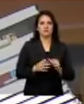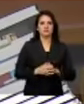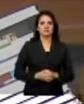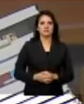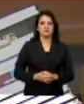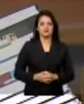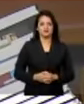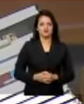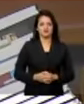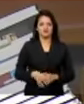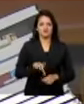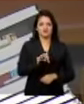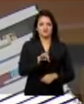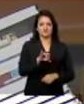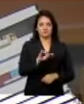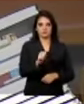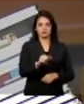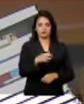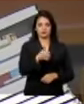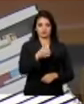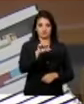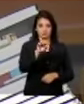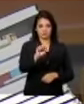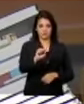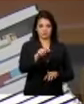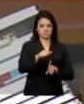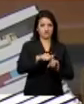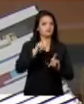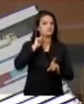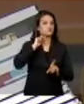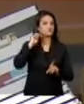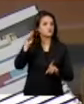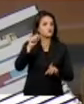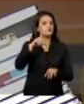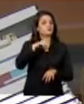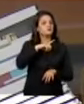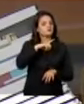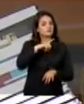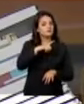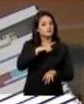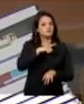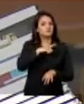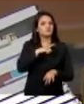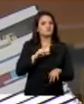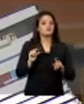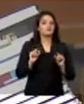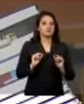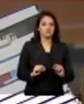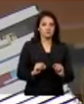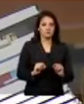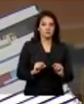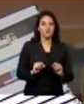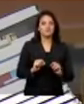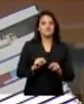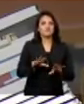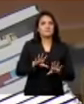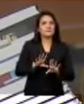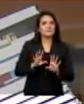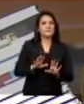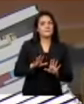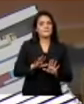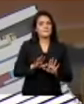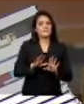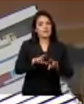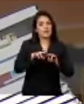Em 18 de abril, me foi distribuída, por prevenção,